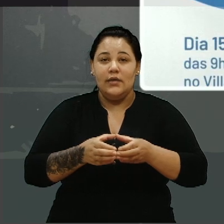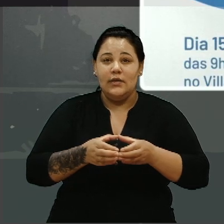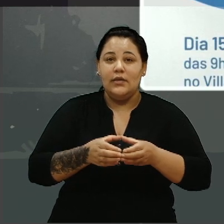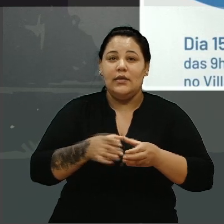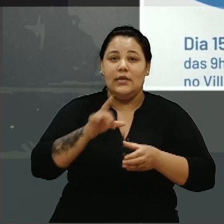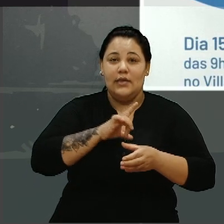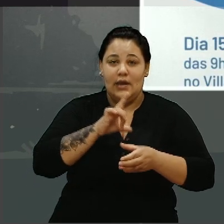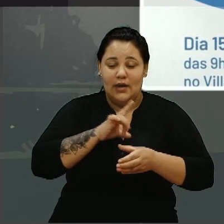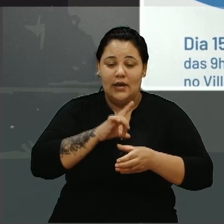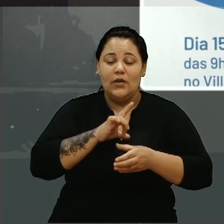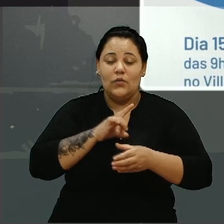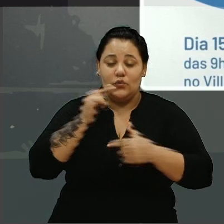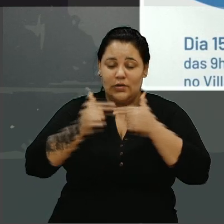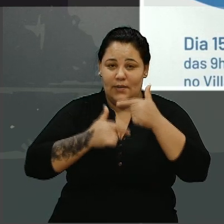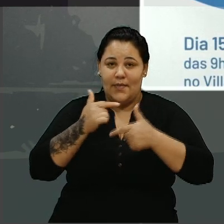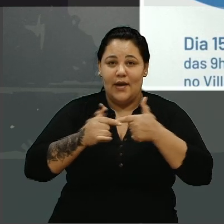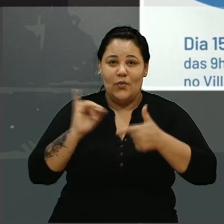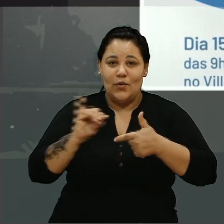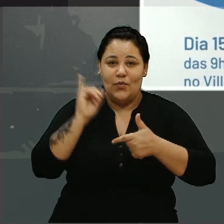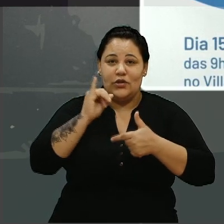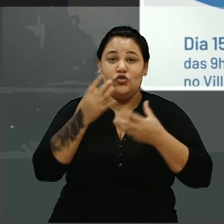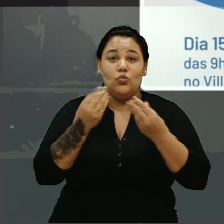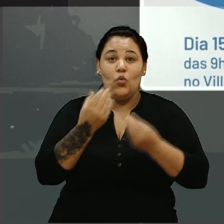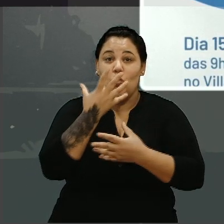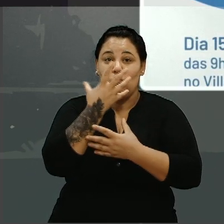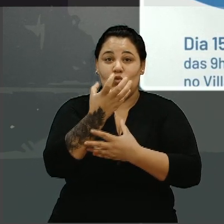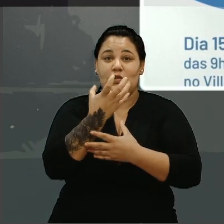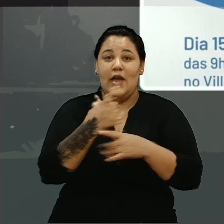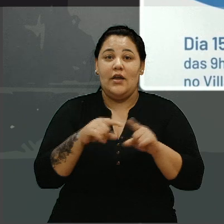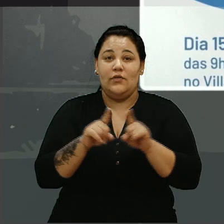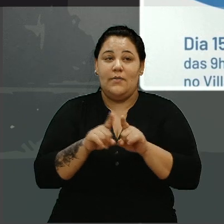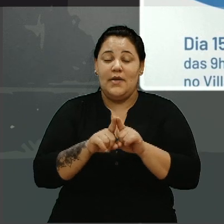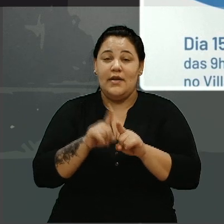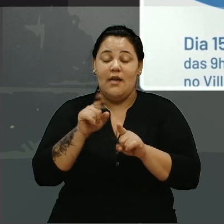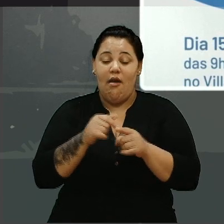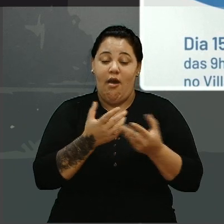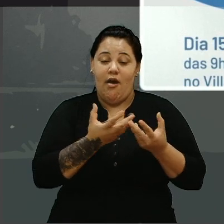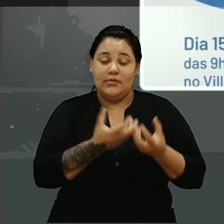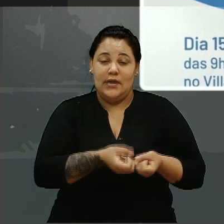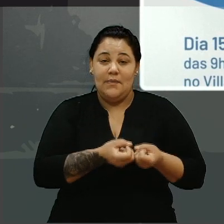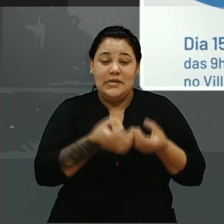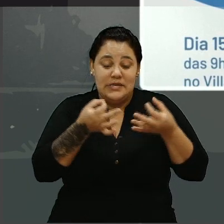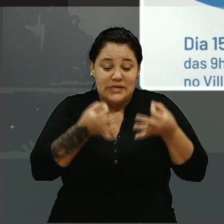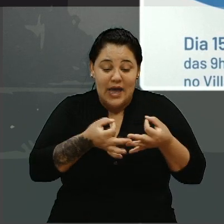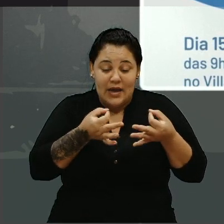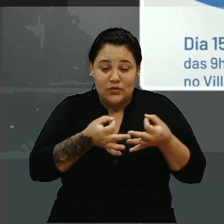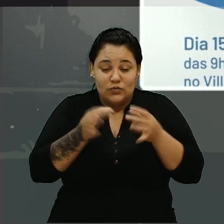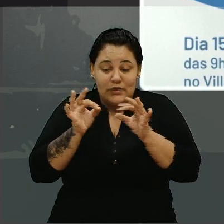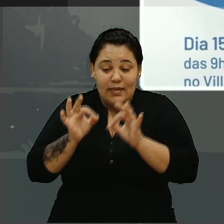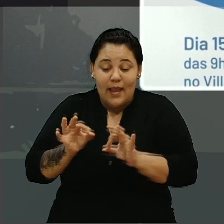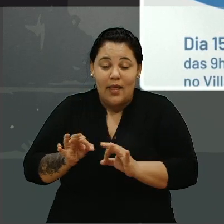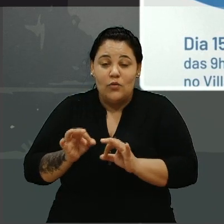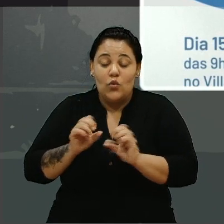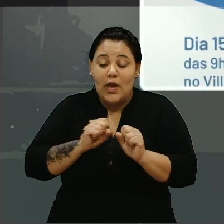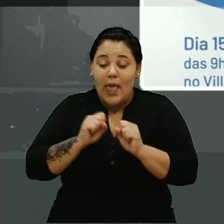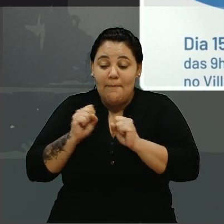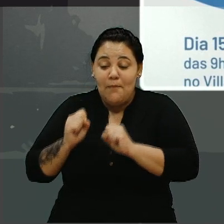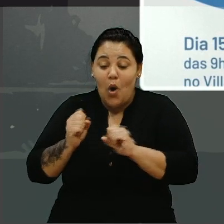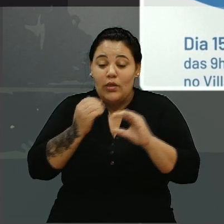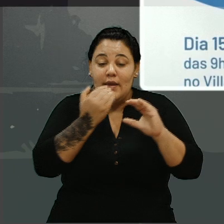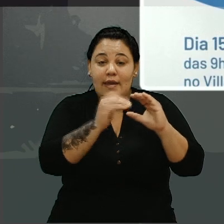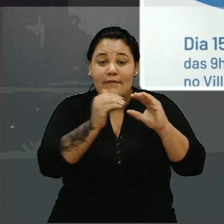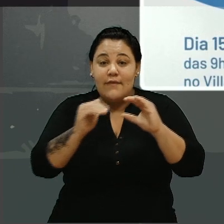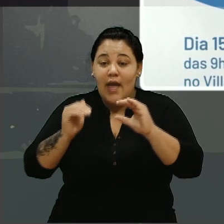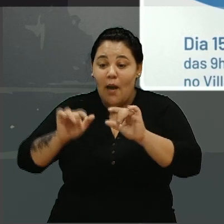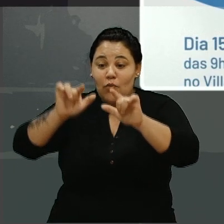importantíssimo, absolutamente sério, que eles recebem exatamente aquilo que eles podem dar o